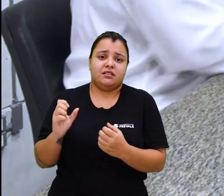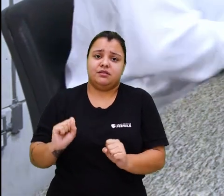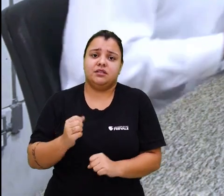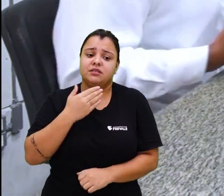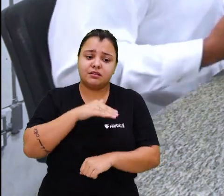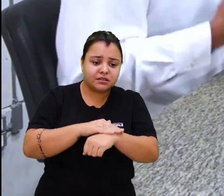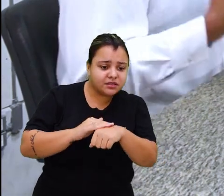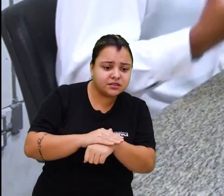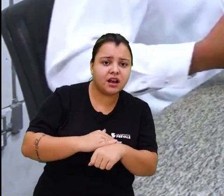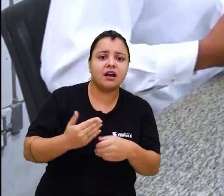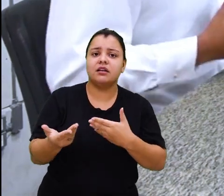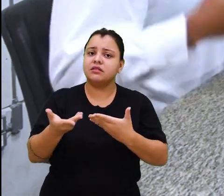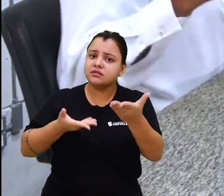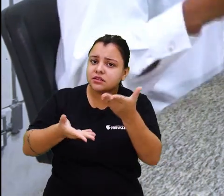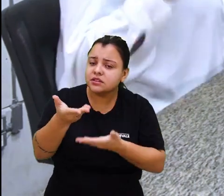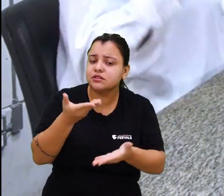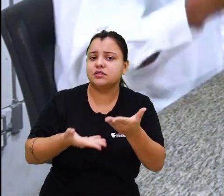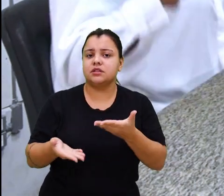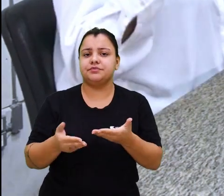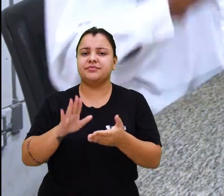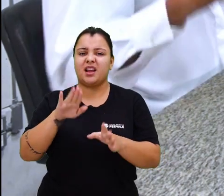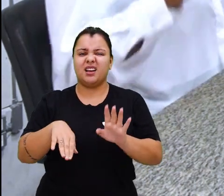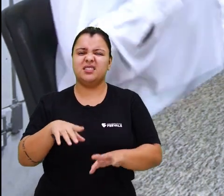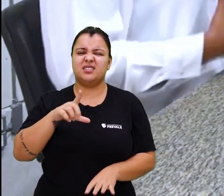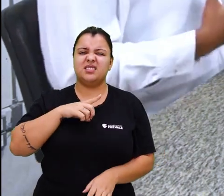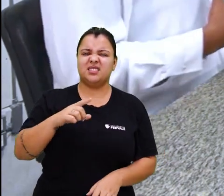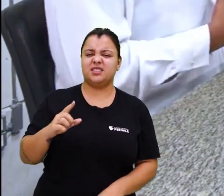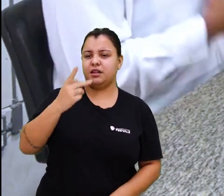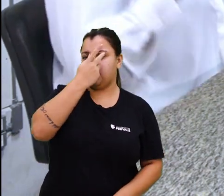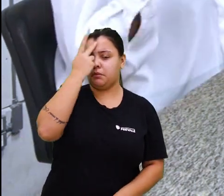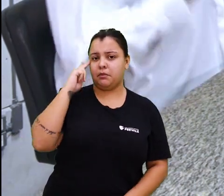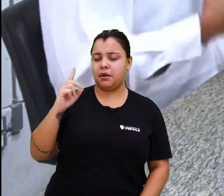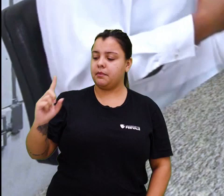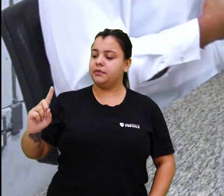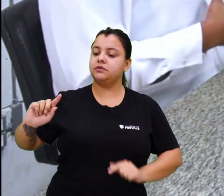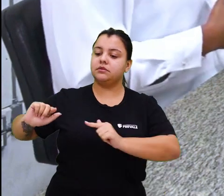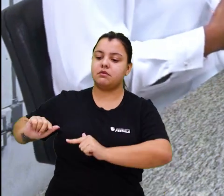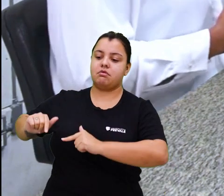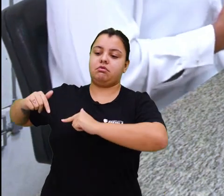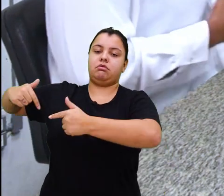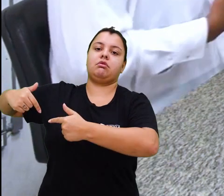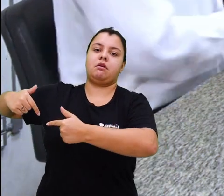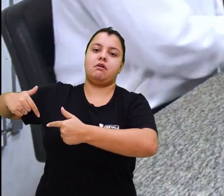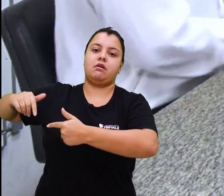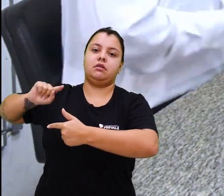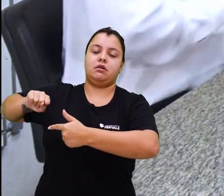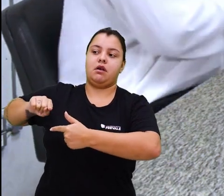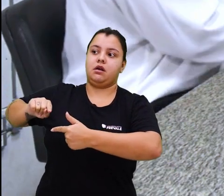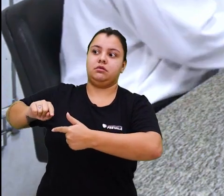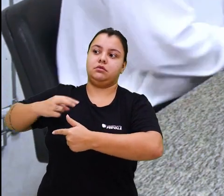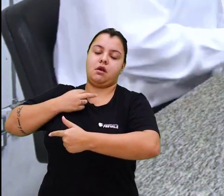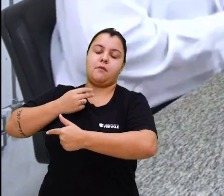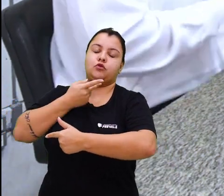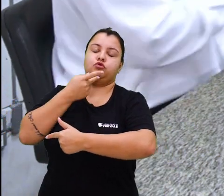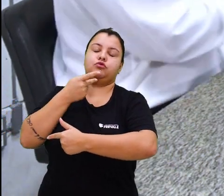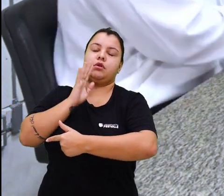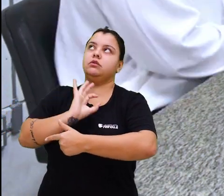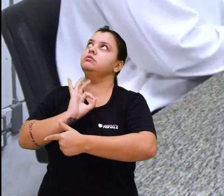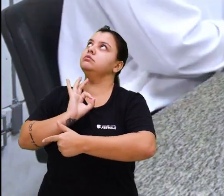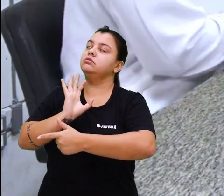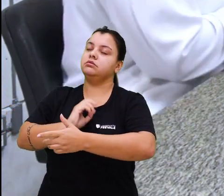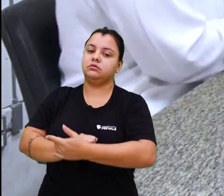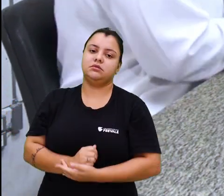vai conversar com a gente porque às vezes tem umas pessoas que se portam nesse papel e se colocam né E que daí é difícil a gente acessar de a gente